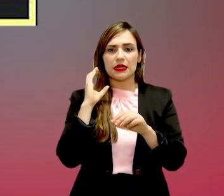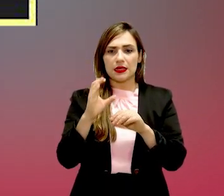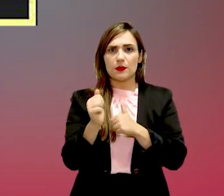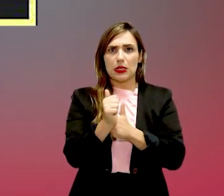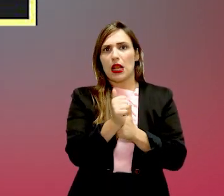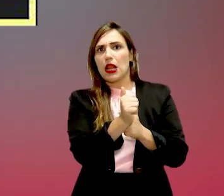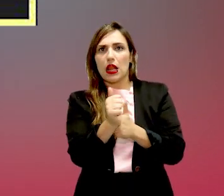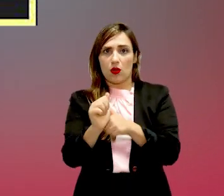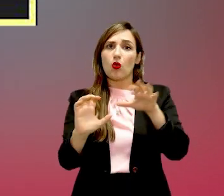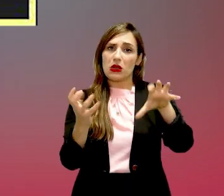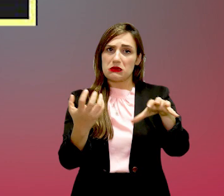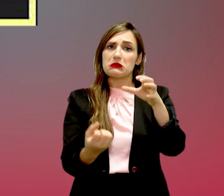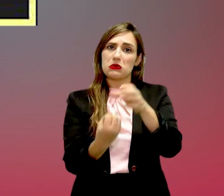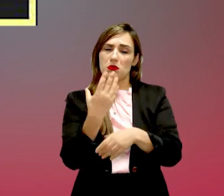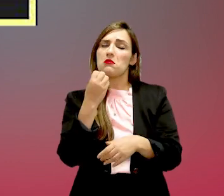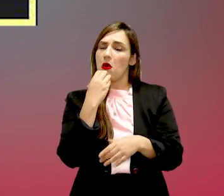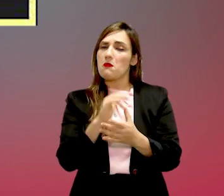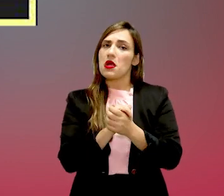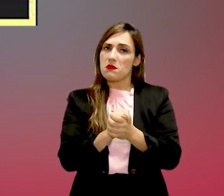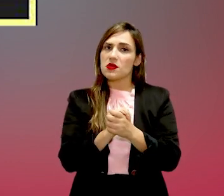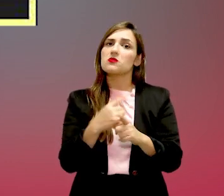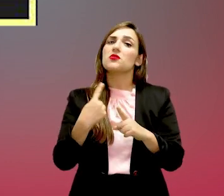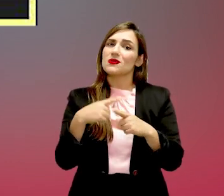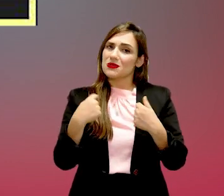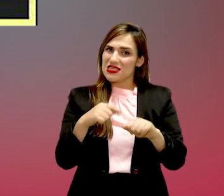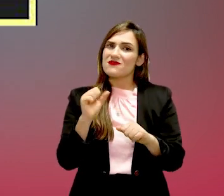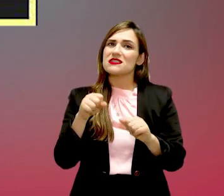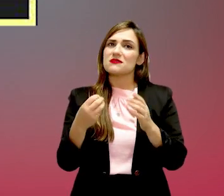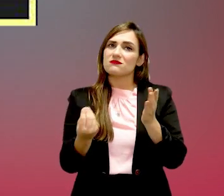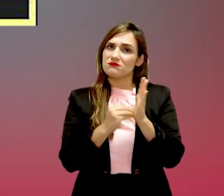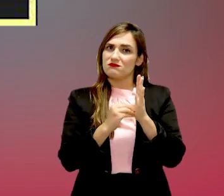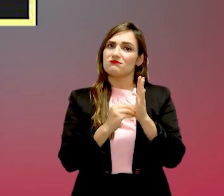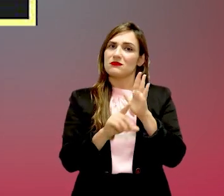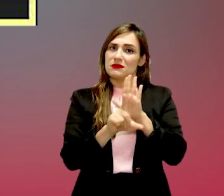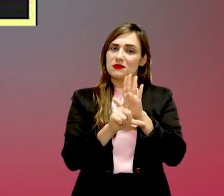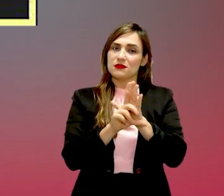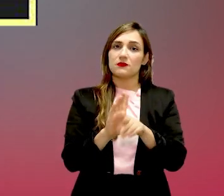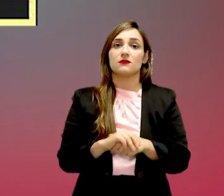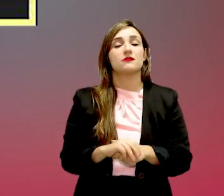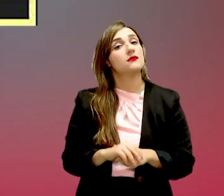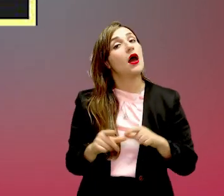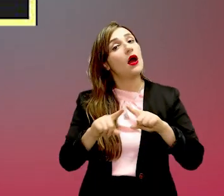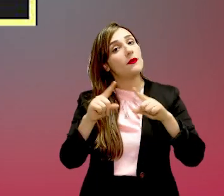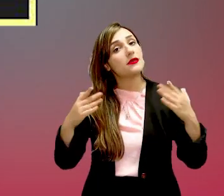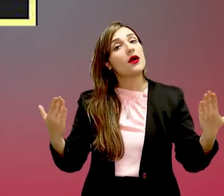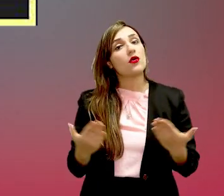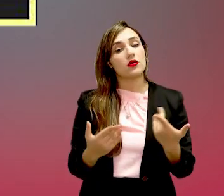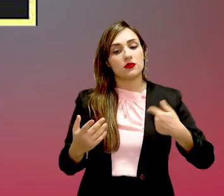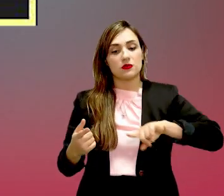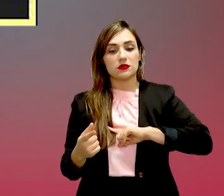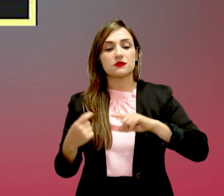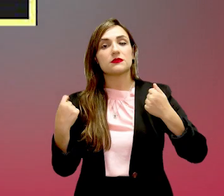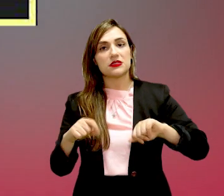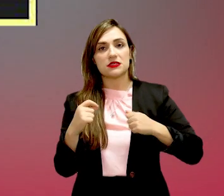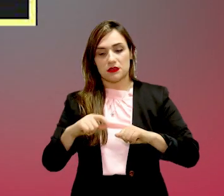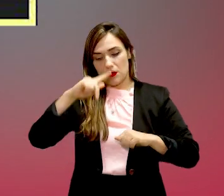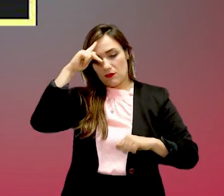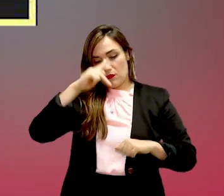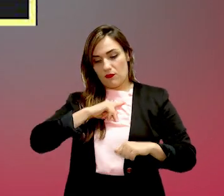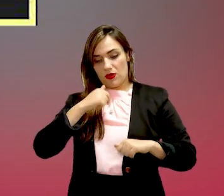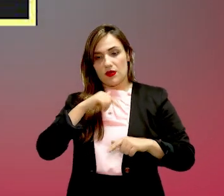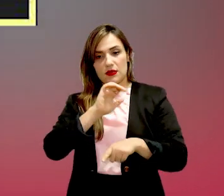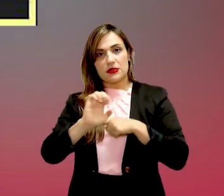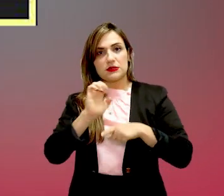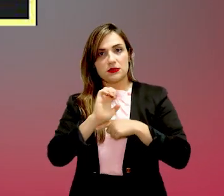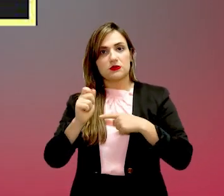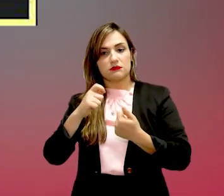as mulheres precisava constar no nosso ordenamento jurídico. Finalmente isso aconteceu. Agora nós temos, de nossa parte,